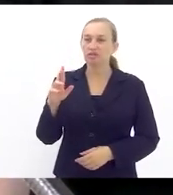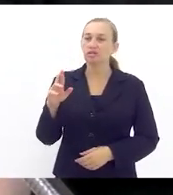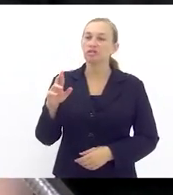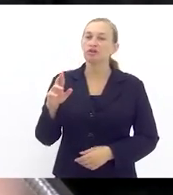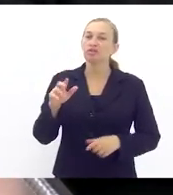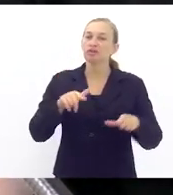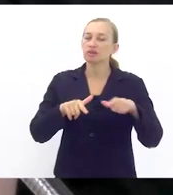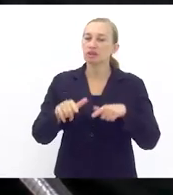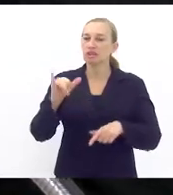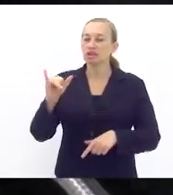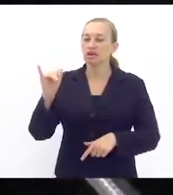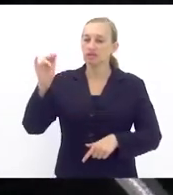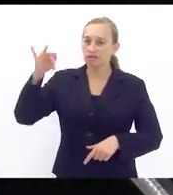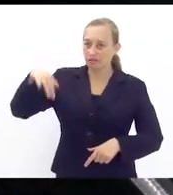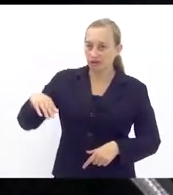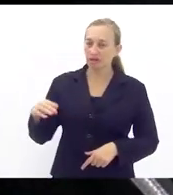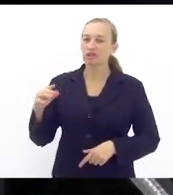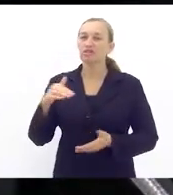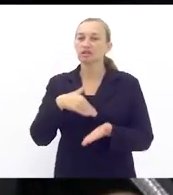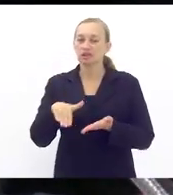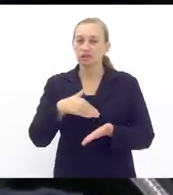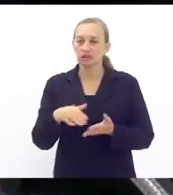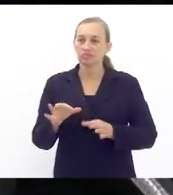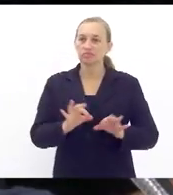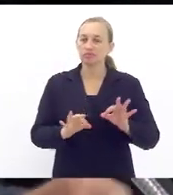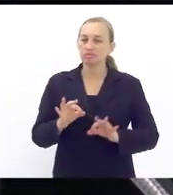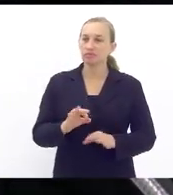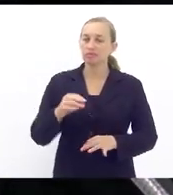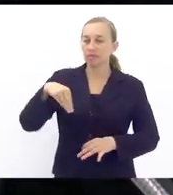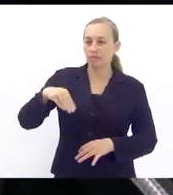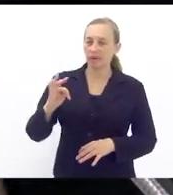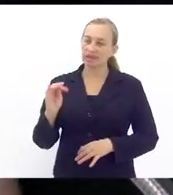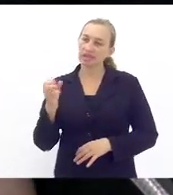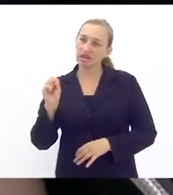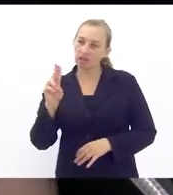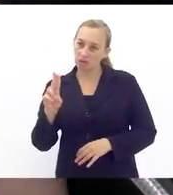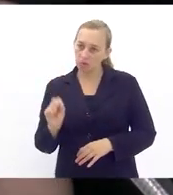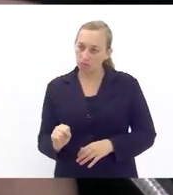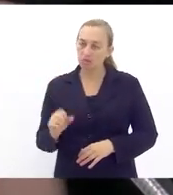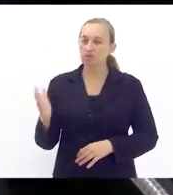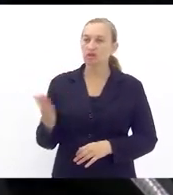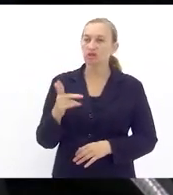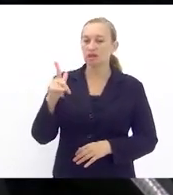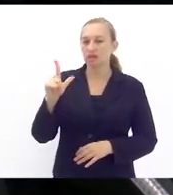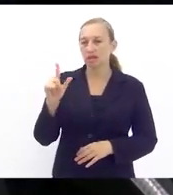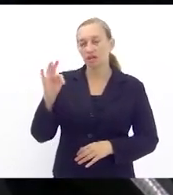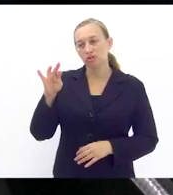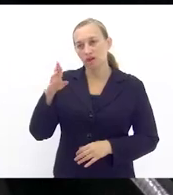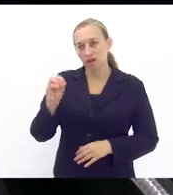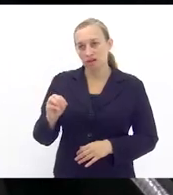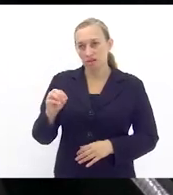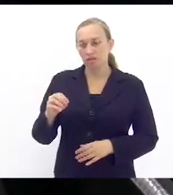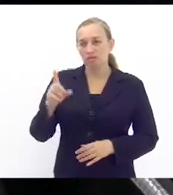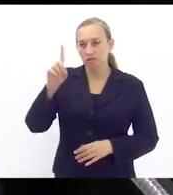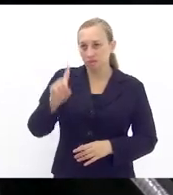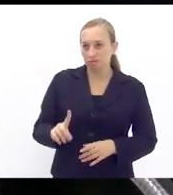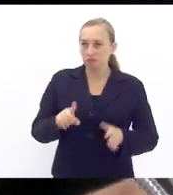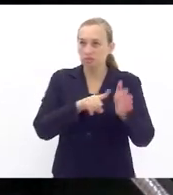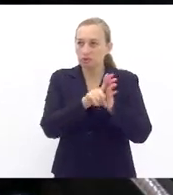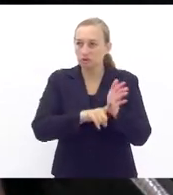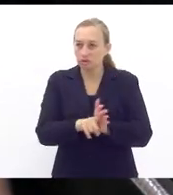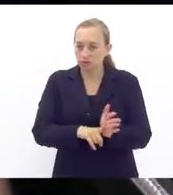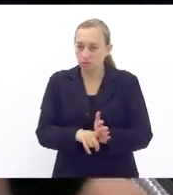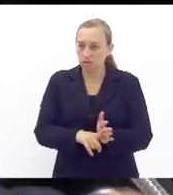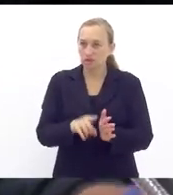o secretário da organização JS Mateus o Leonardo Alves diretor de pesquisa documentação